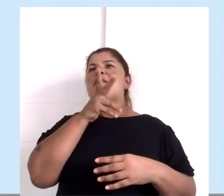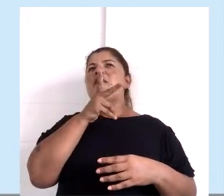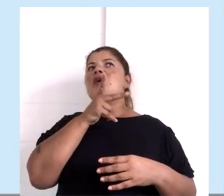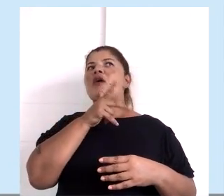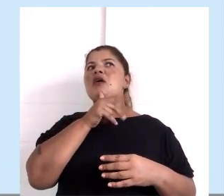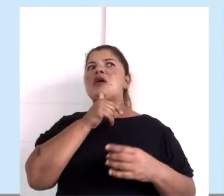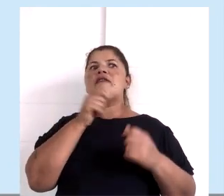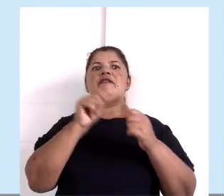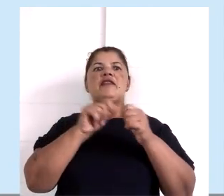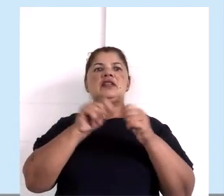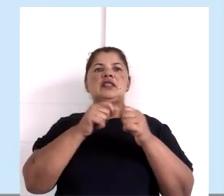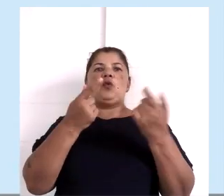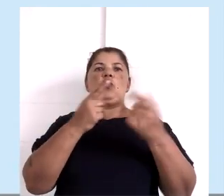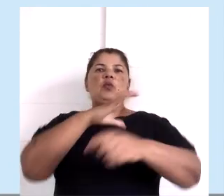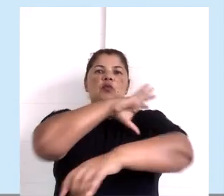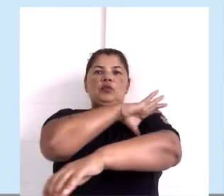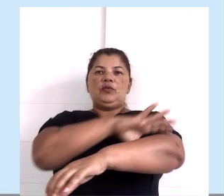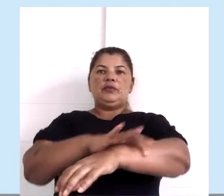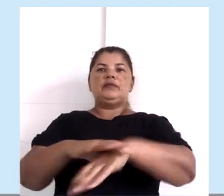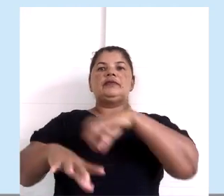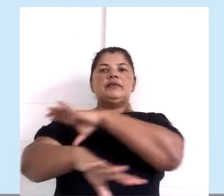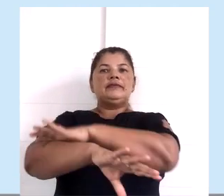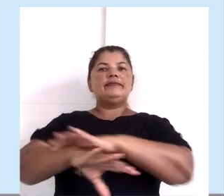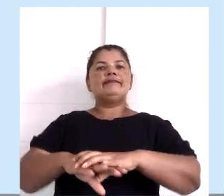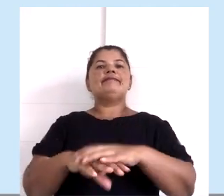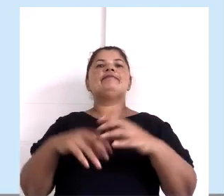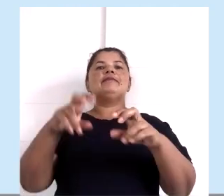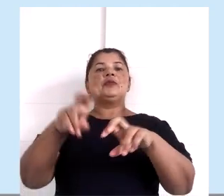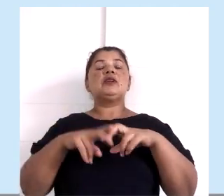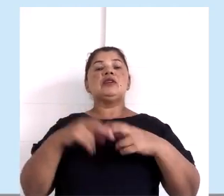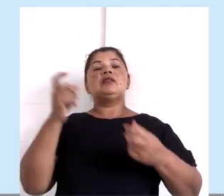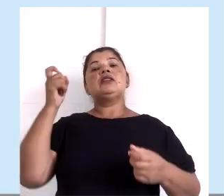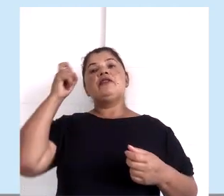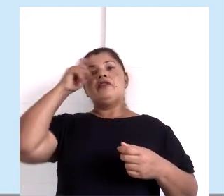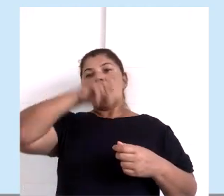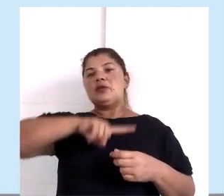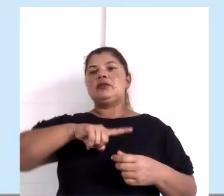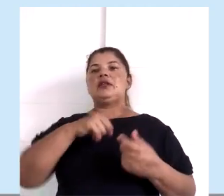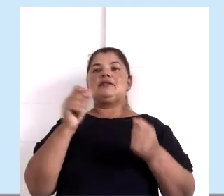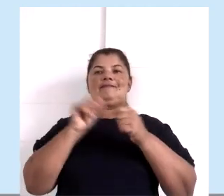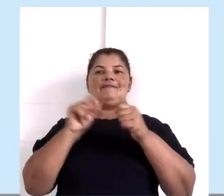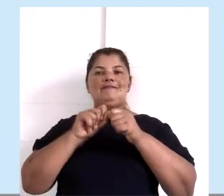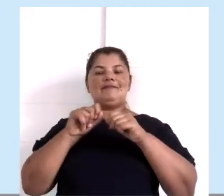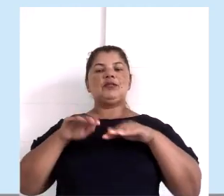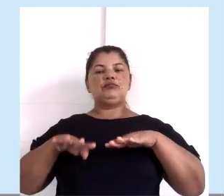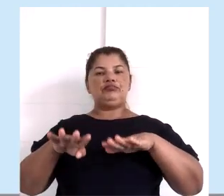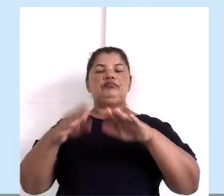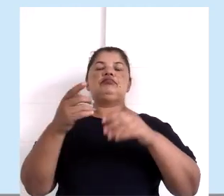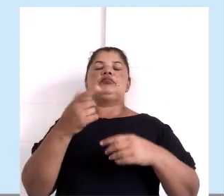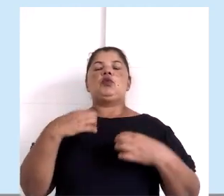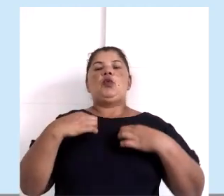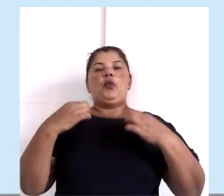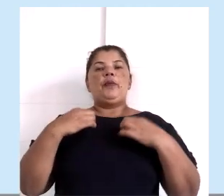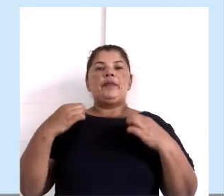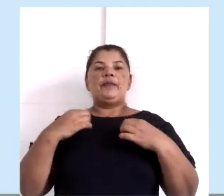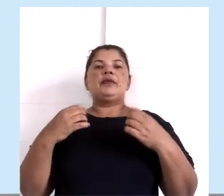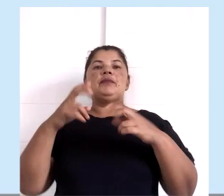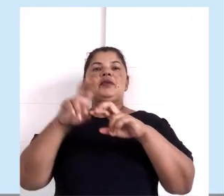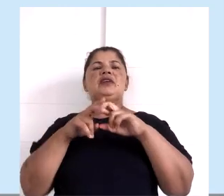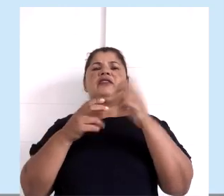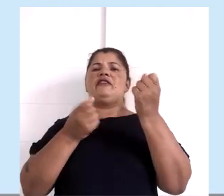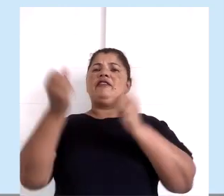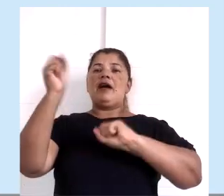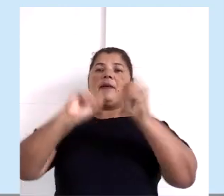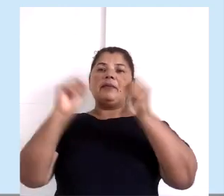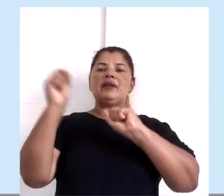um casaco, tá? Então, existia aí toda uma dificuldade para a fabricação de roupas. Geralmente essas